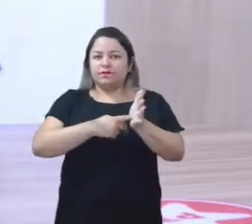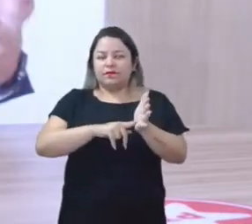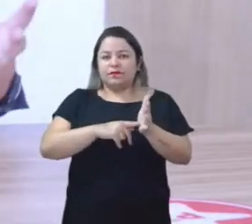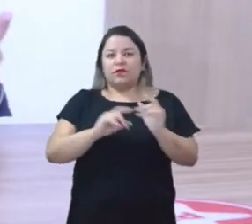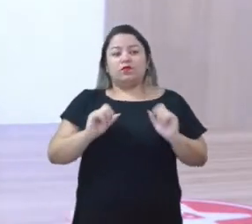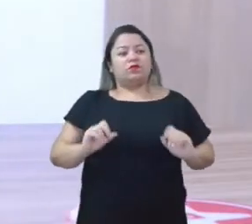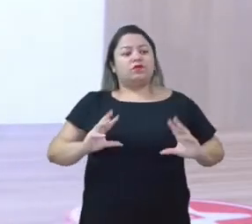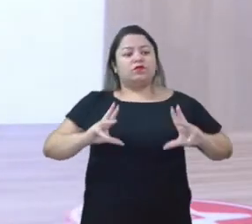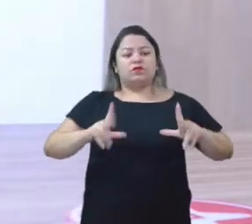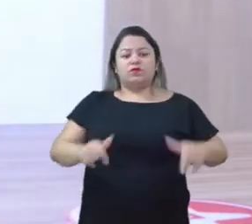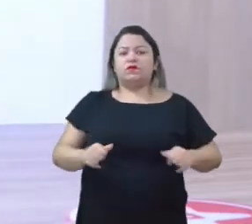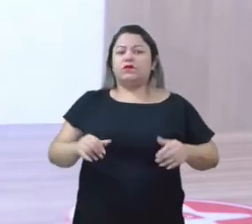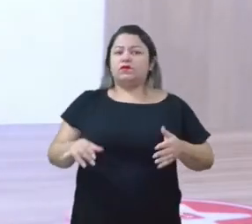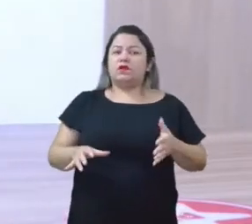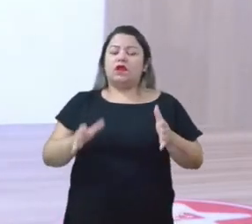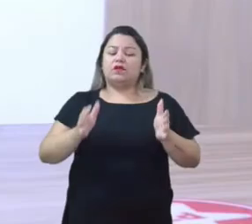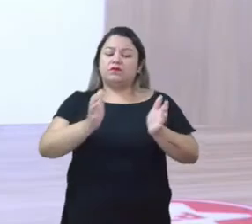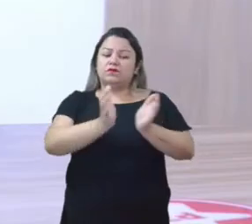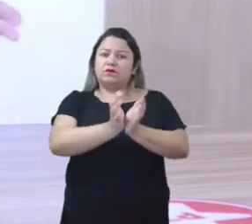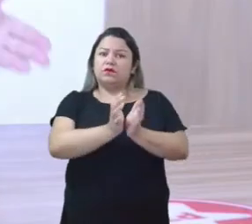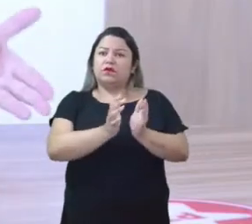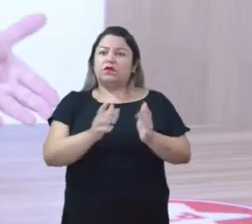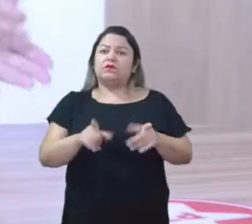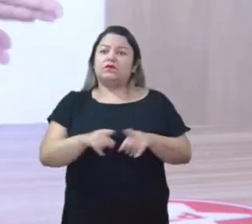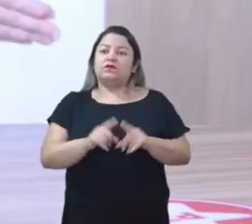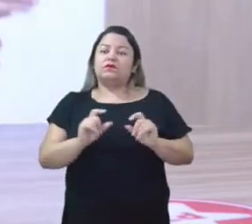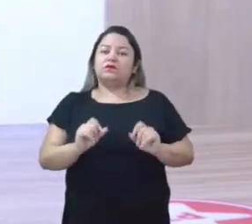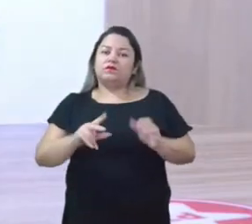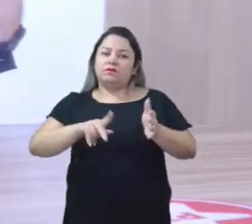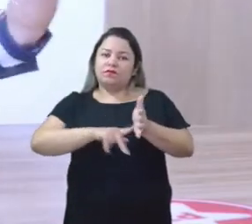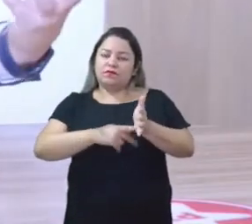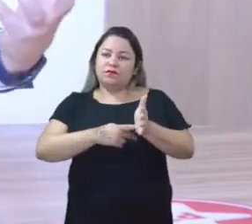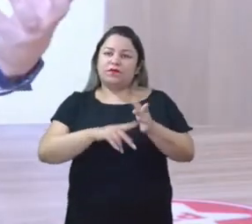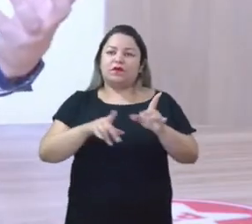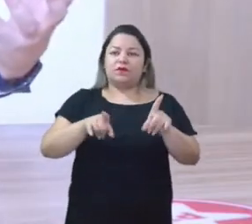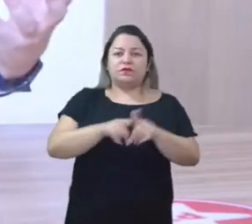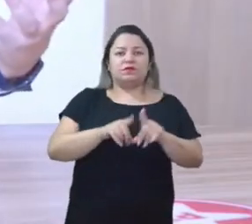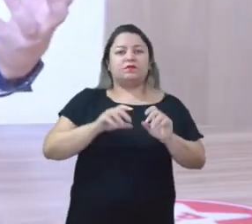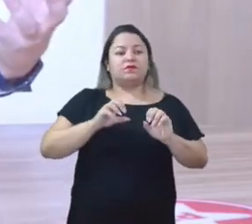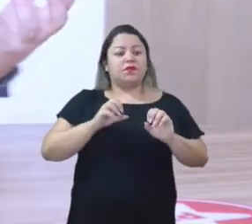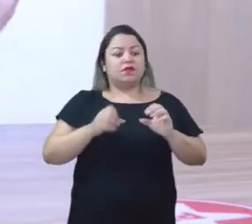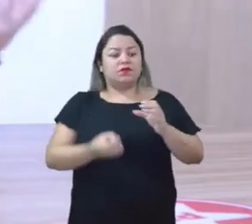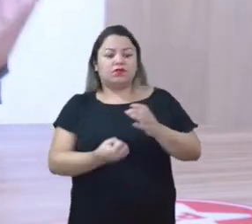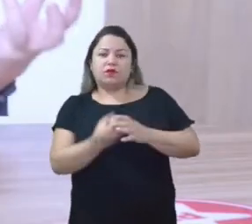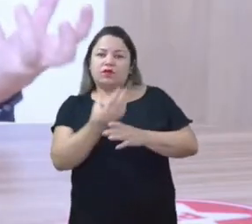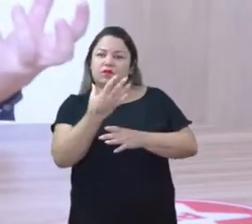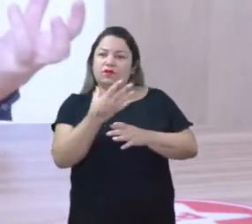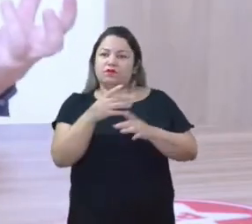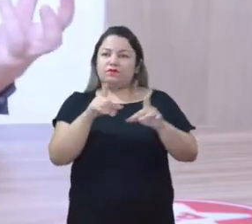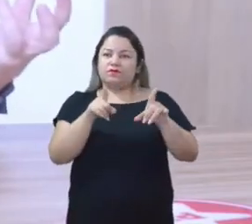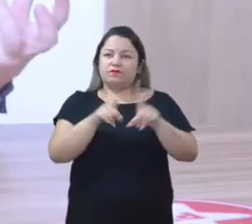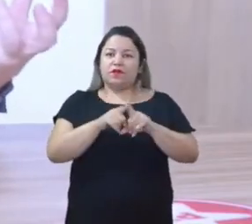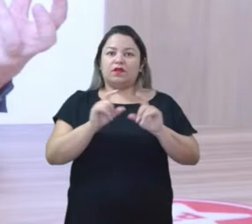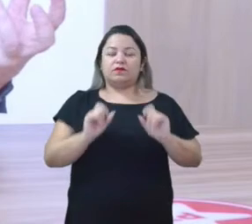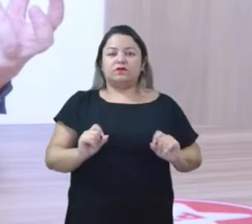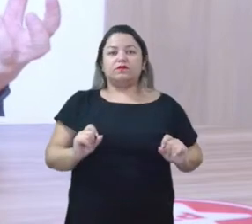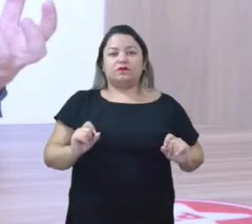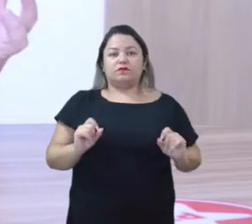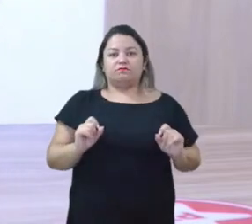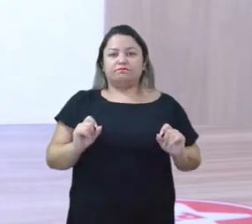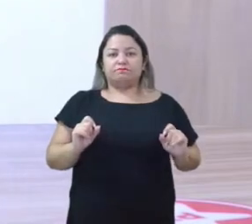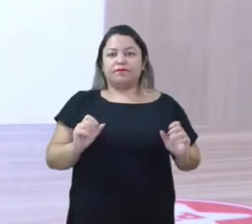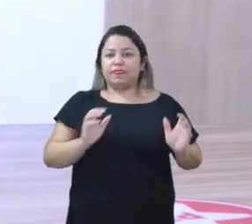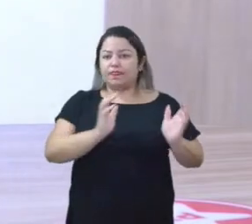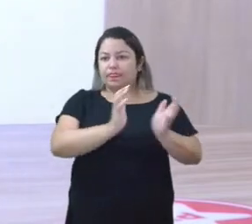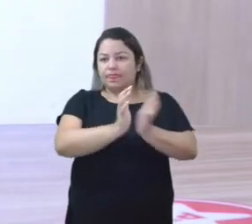de todas as centrais sindicais, na perspectiva de formar essa massa crítica,